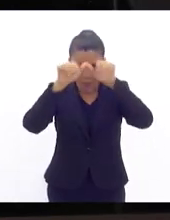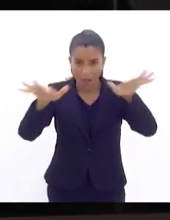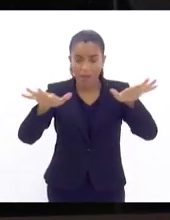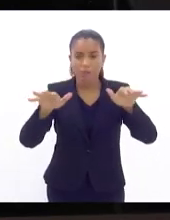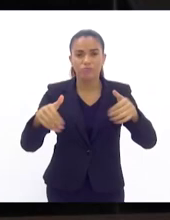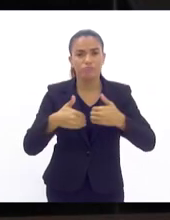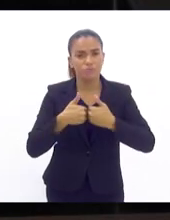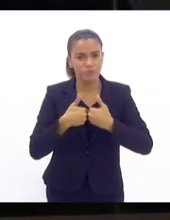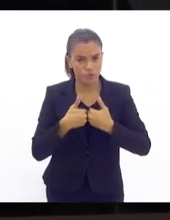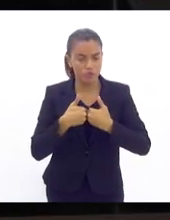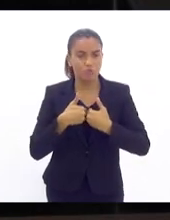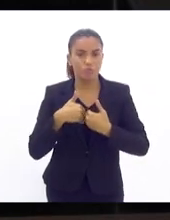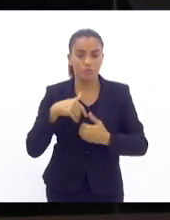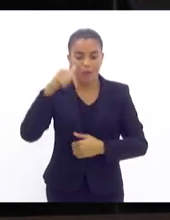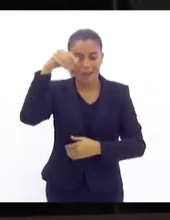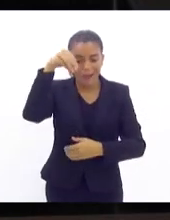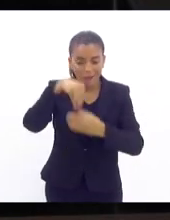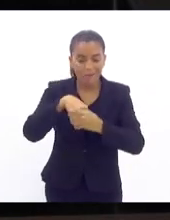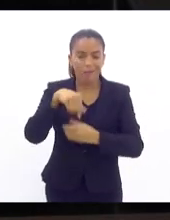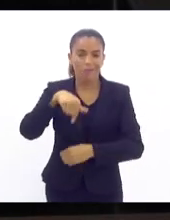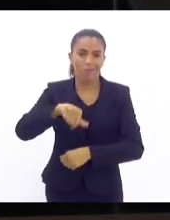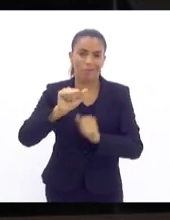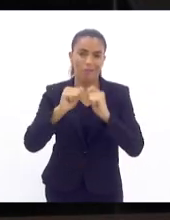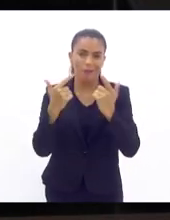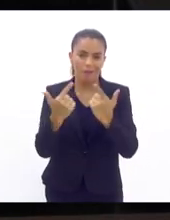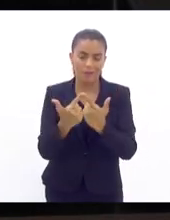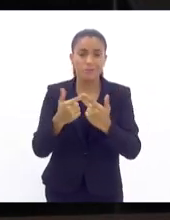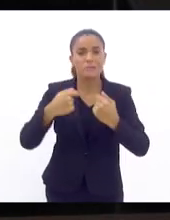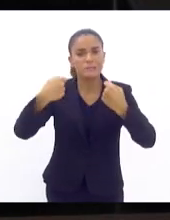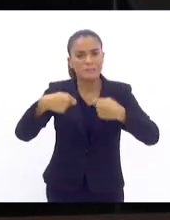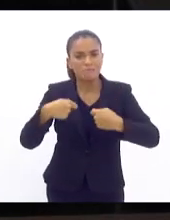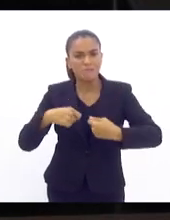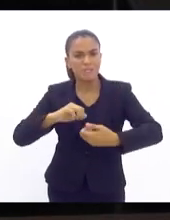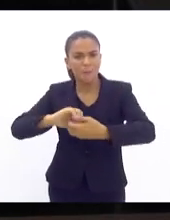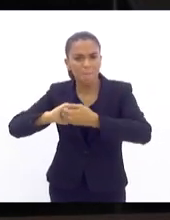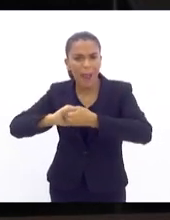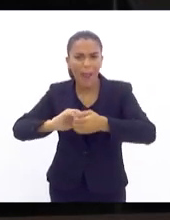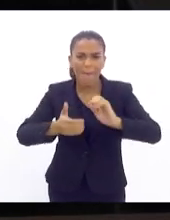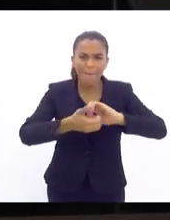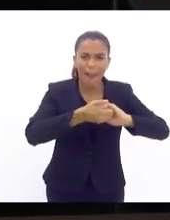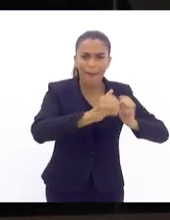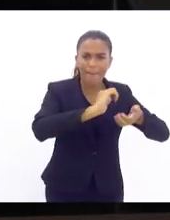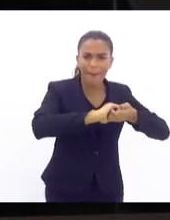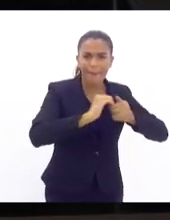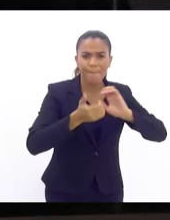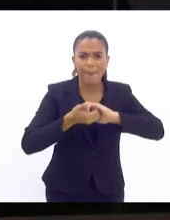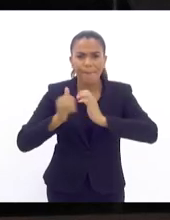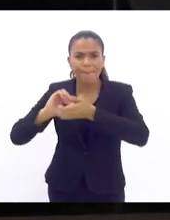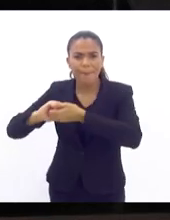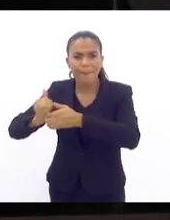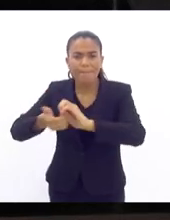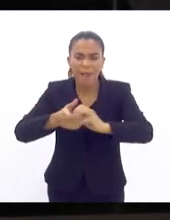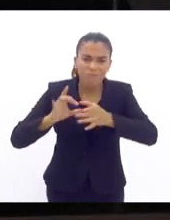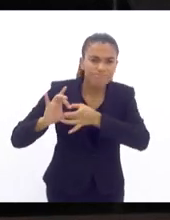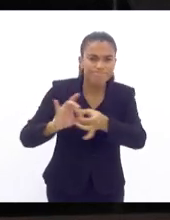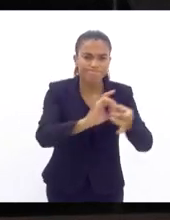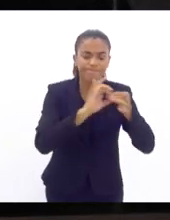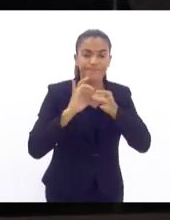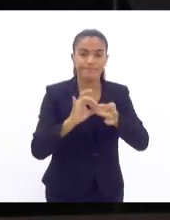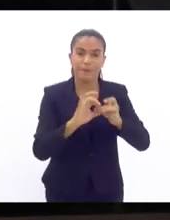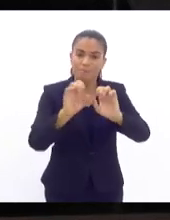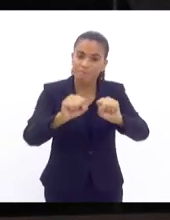do autismo nessa casa. Precisamos unir forças para defender